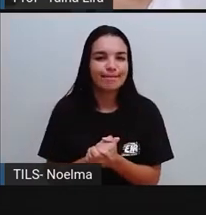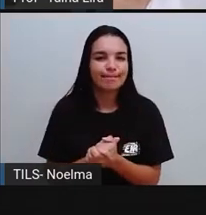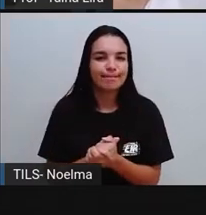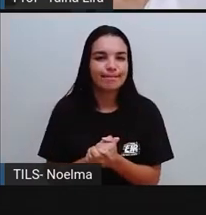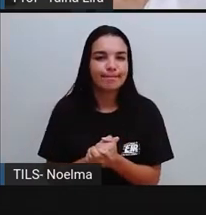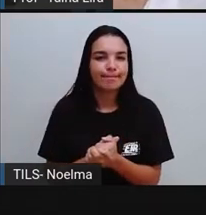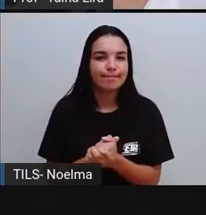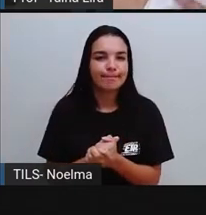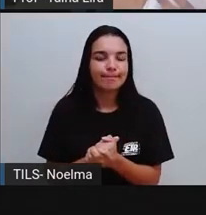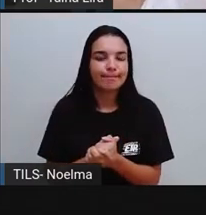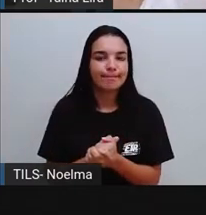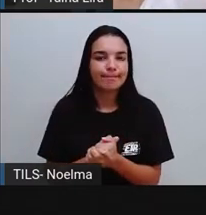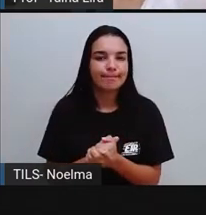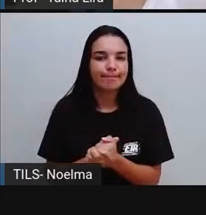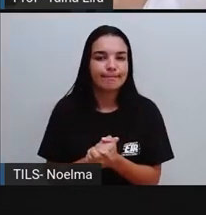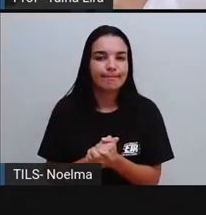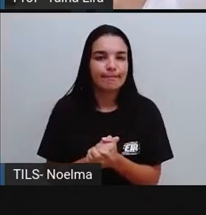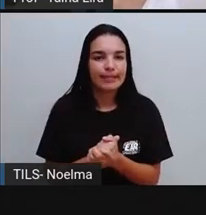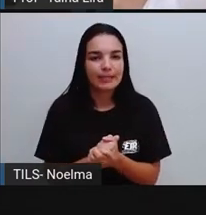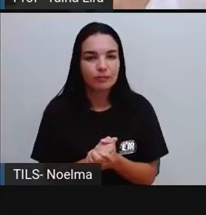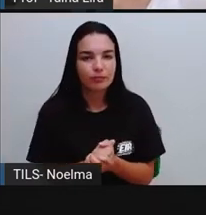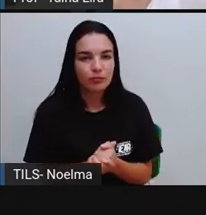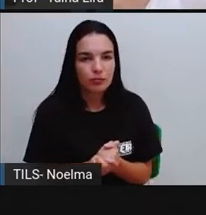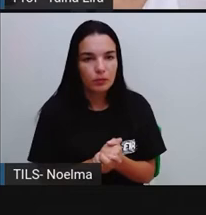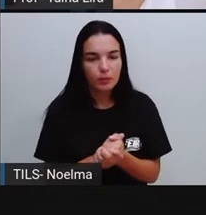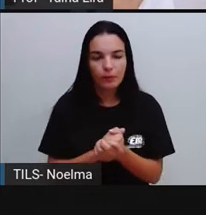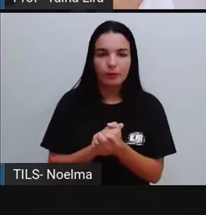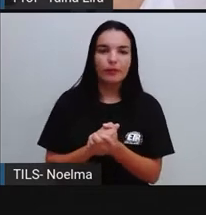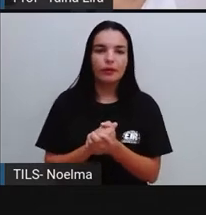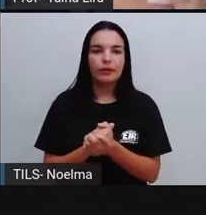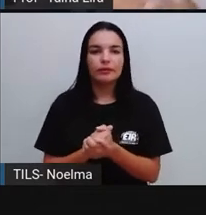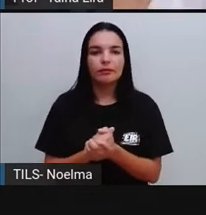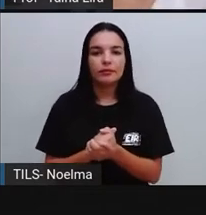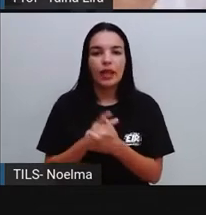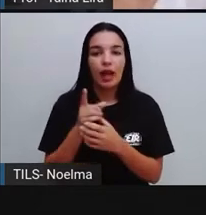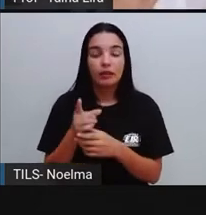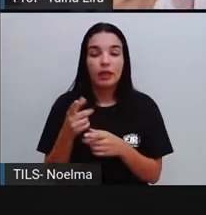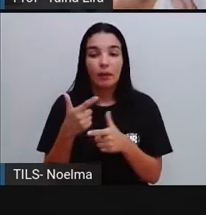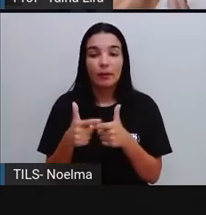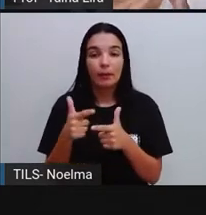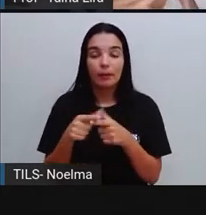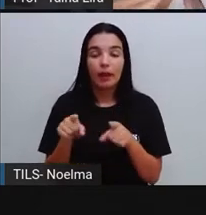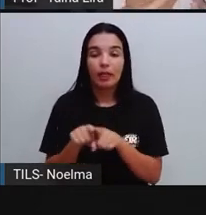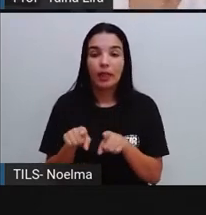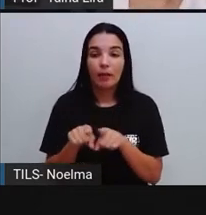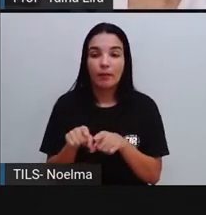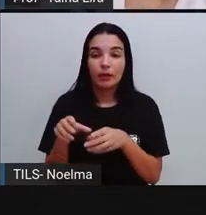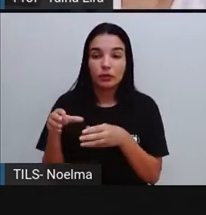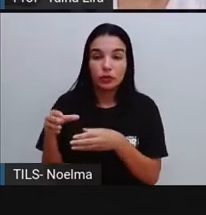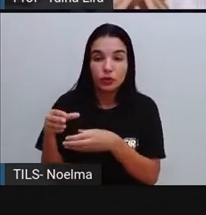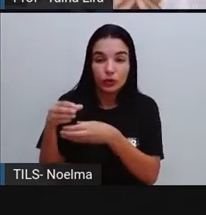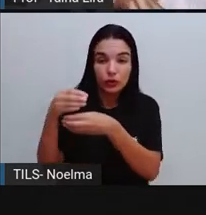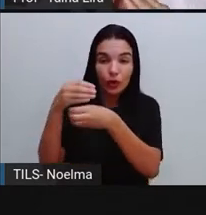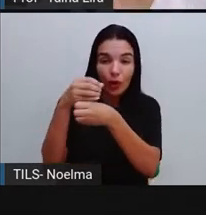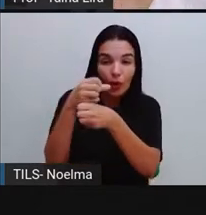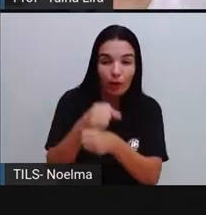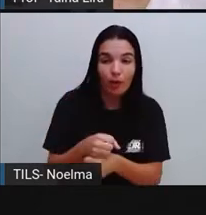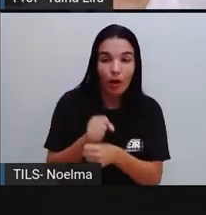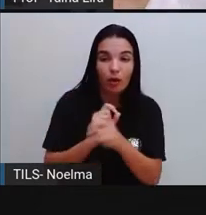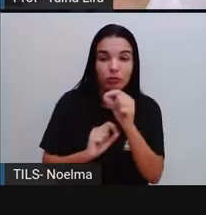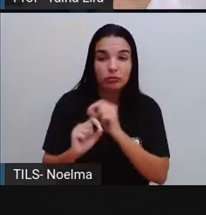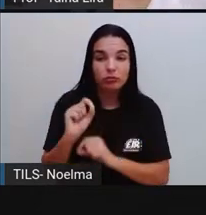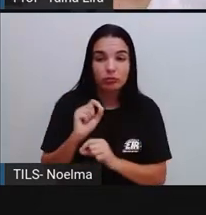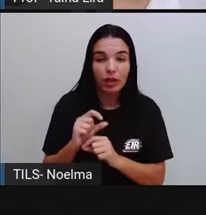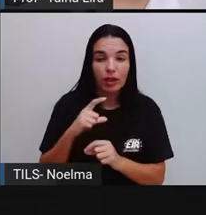tá? Esse probleminha também a gente juntou, né? Todo probleminha que tem a ideia de juntar, a gente trouxe aí